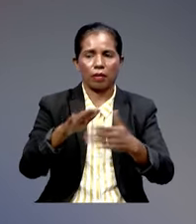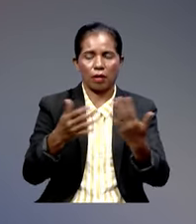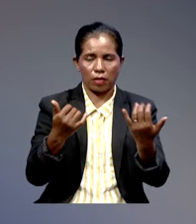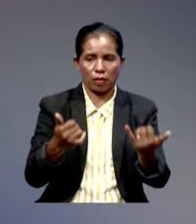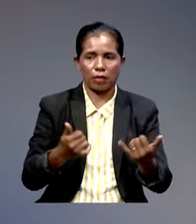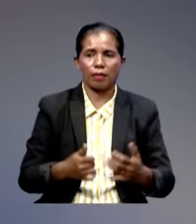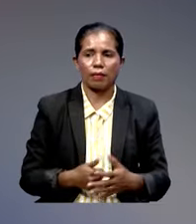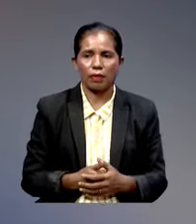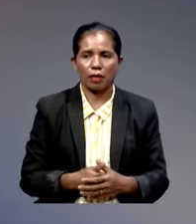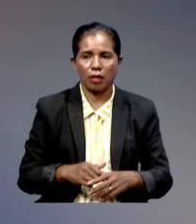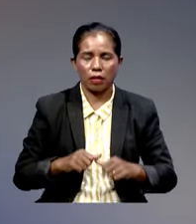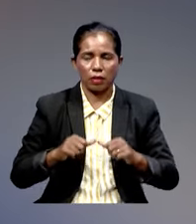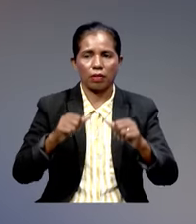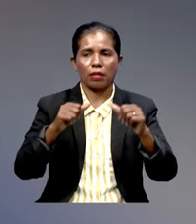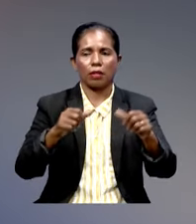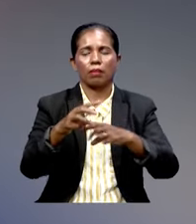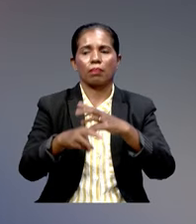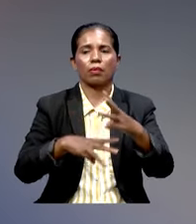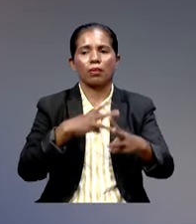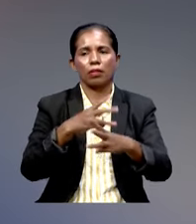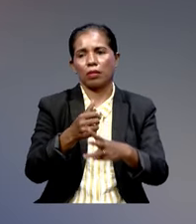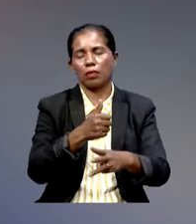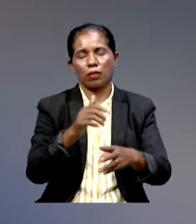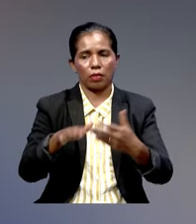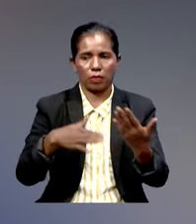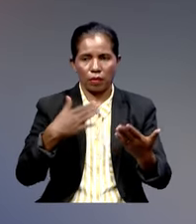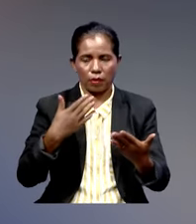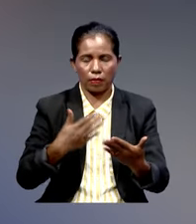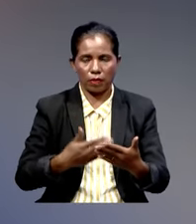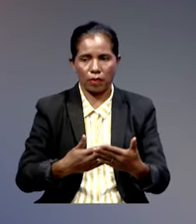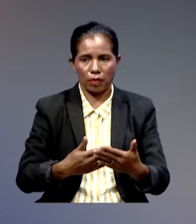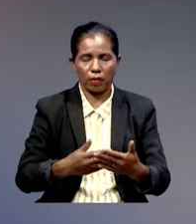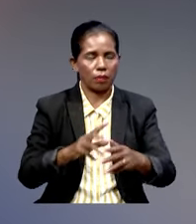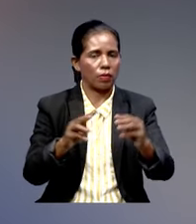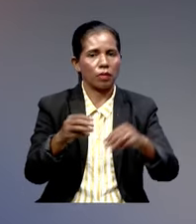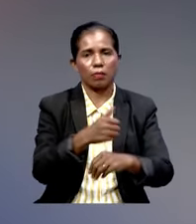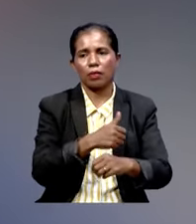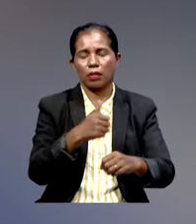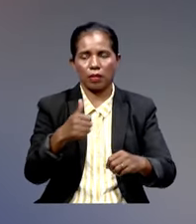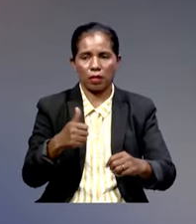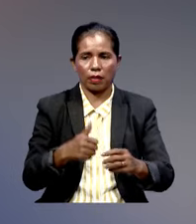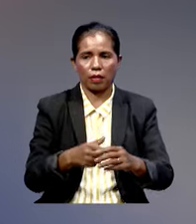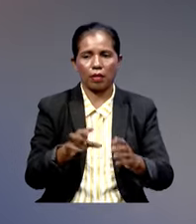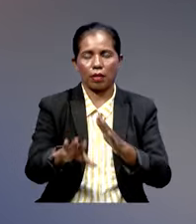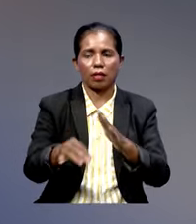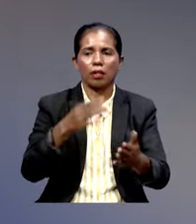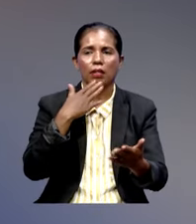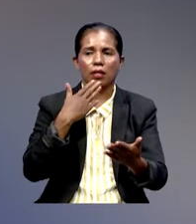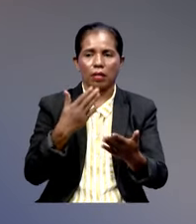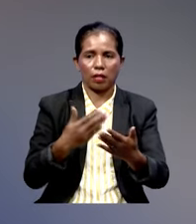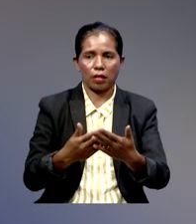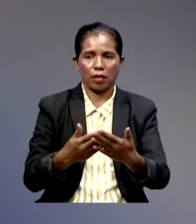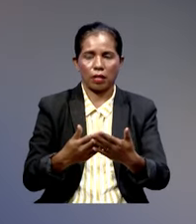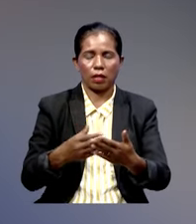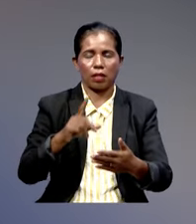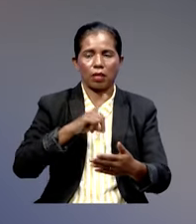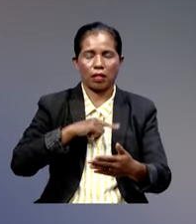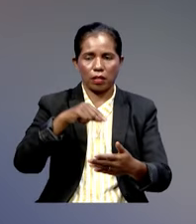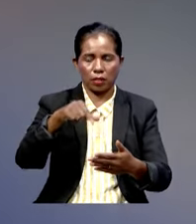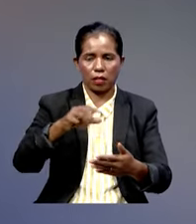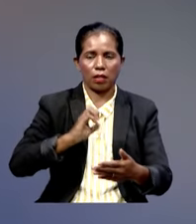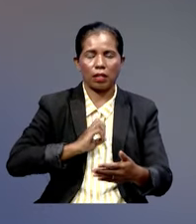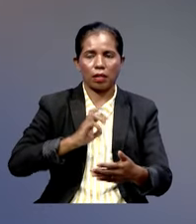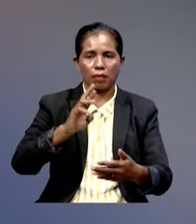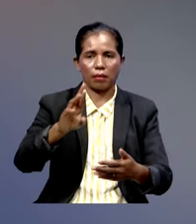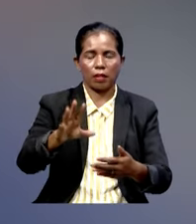dau lah ya ya munisipi balu lah hutuku munisipi balu ni maka kita benefit maka kari kisan ermera